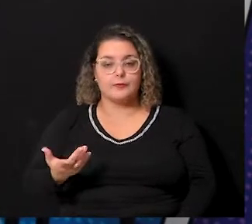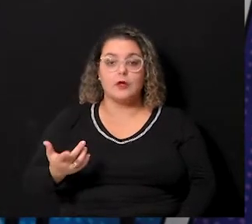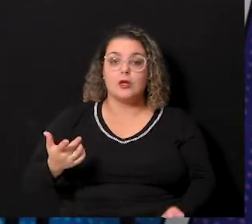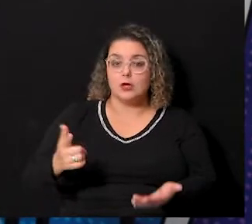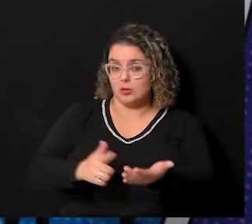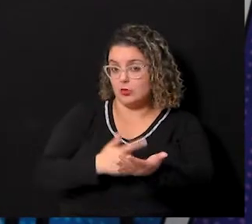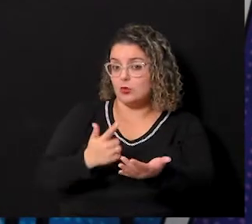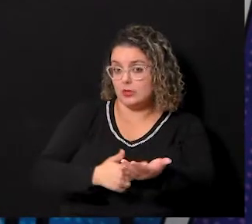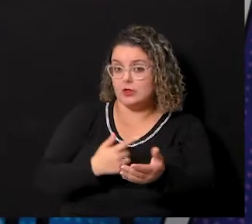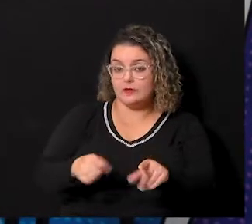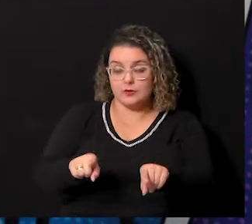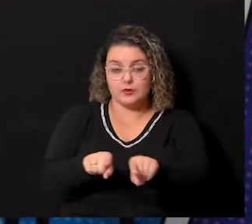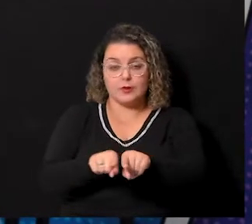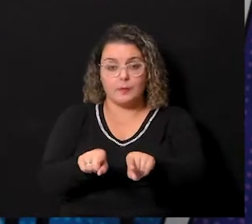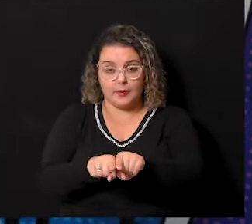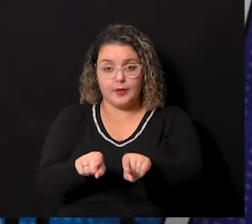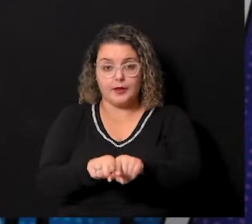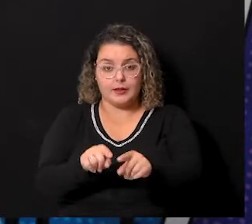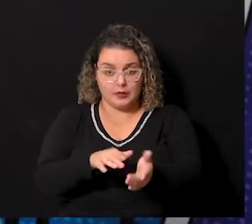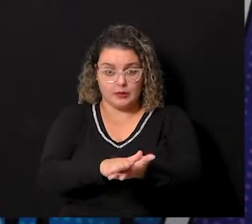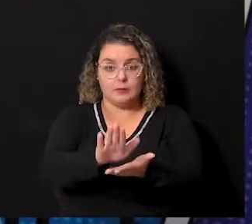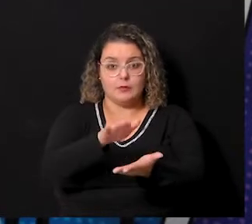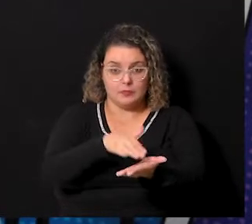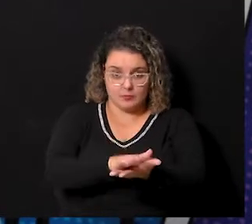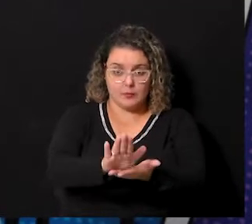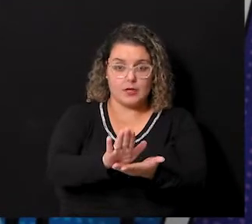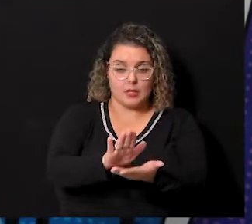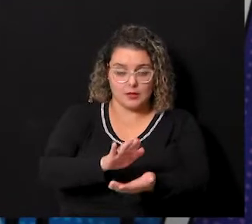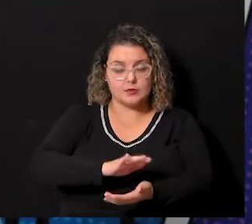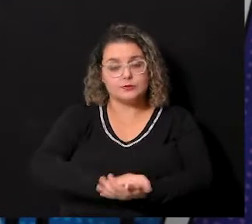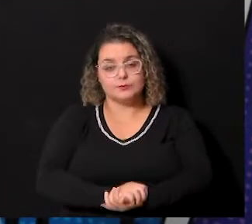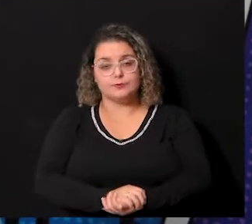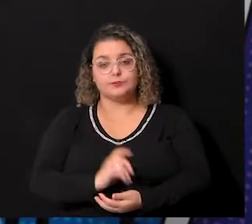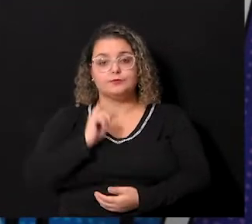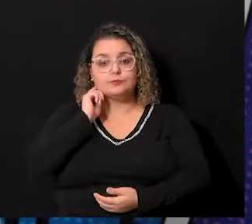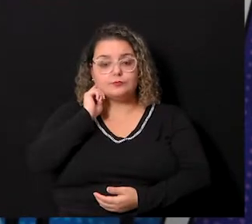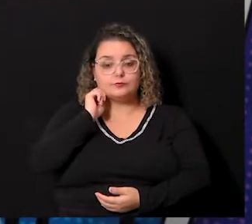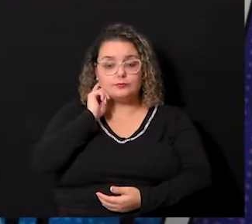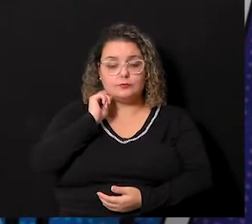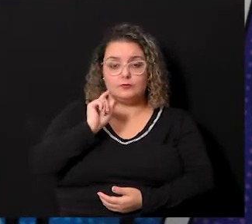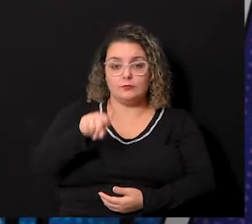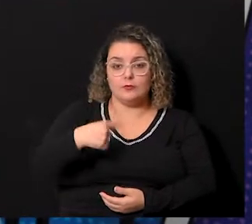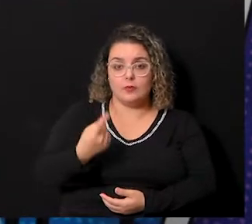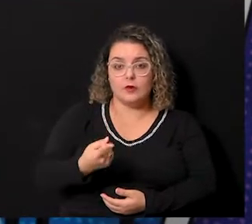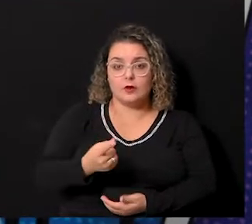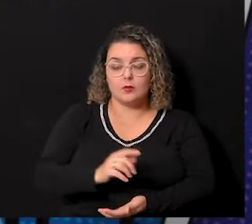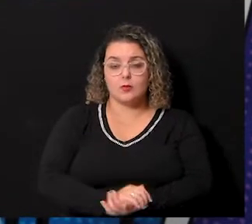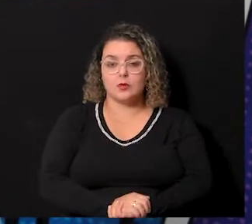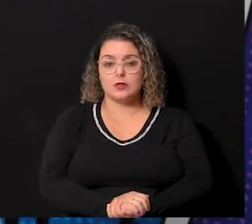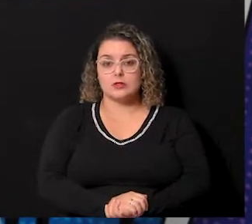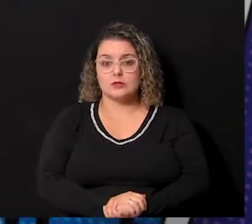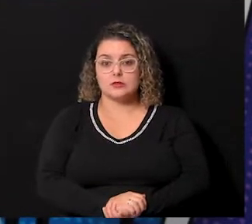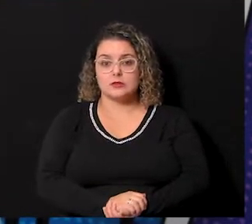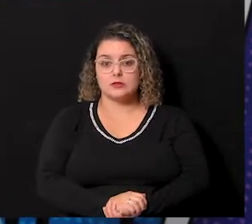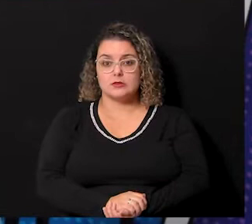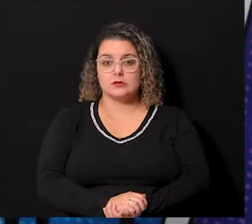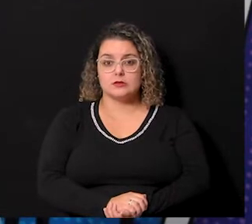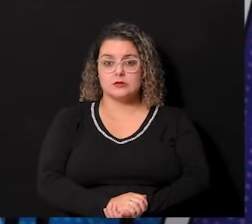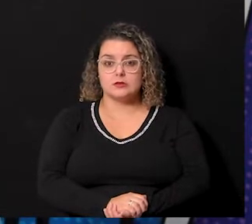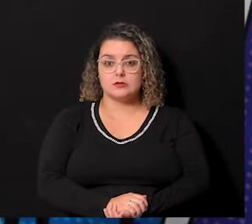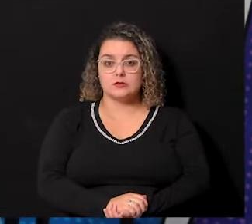o livro agora também, o físico, né? E aí depois vai aparecer também,